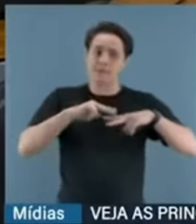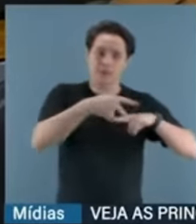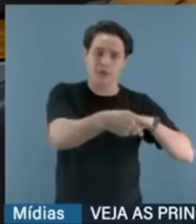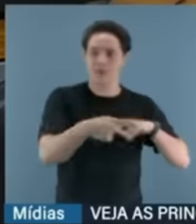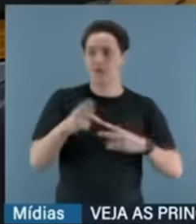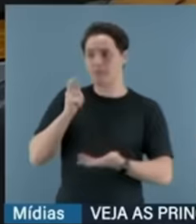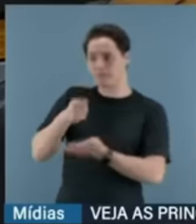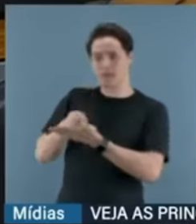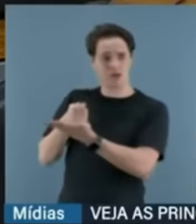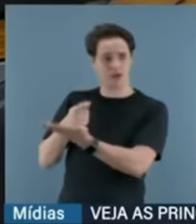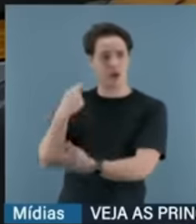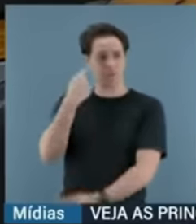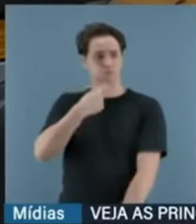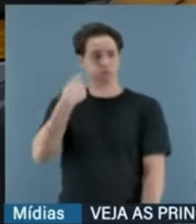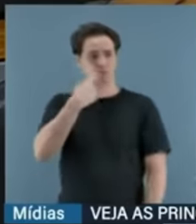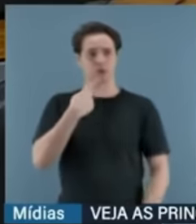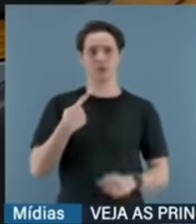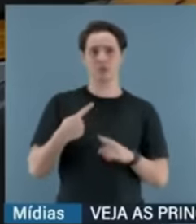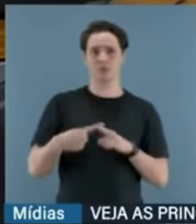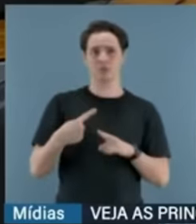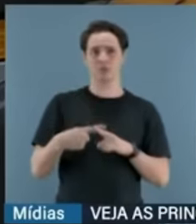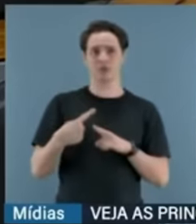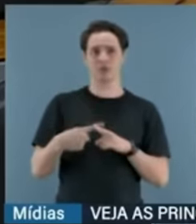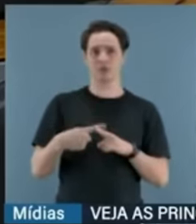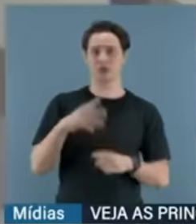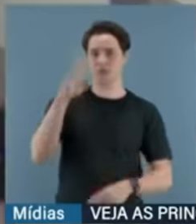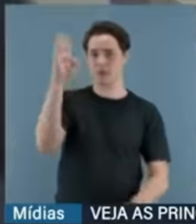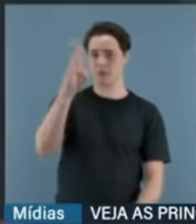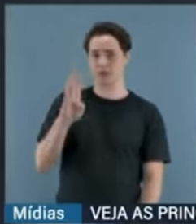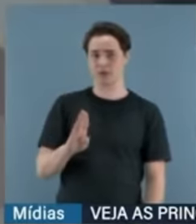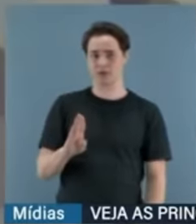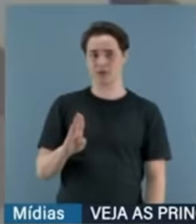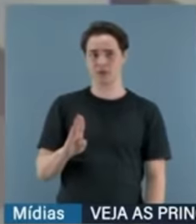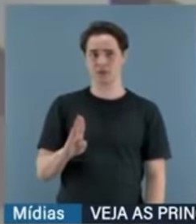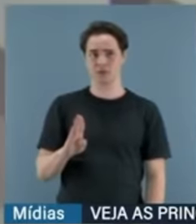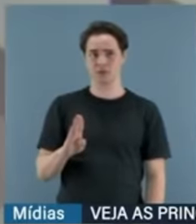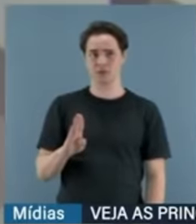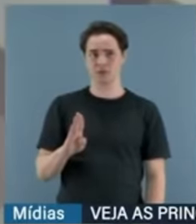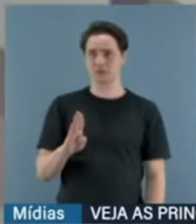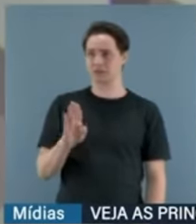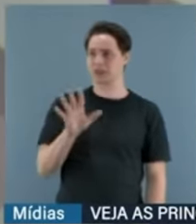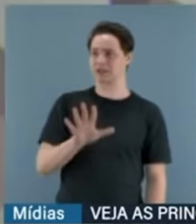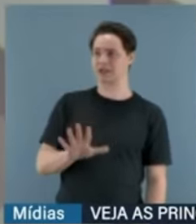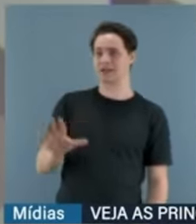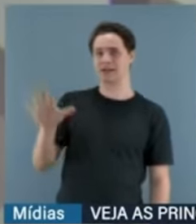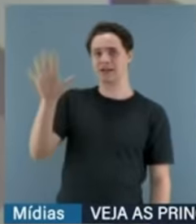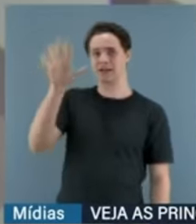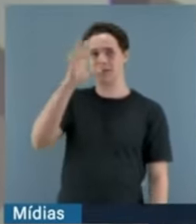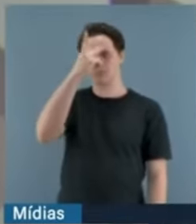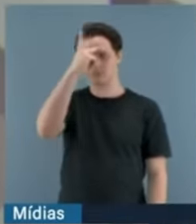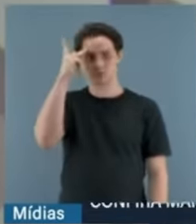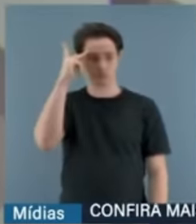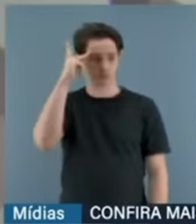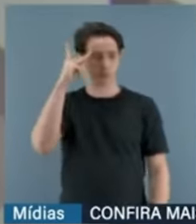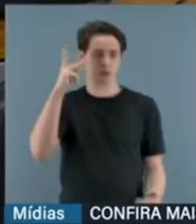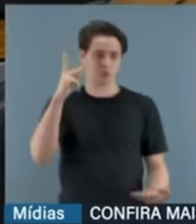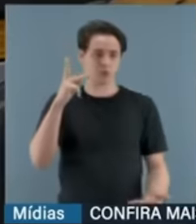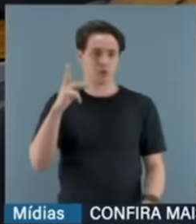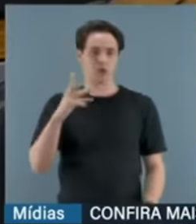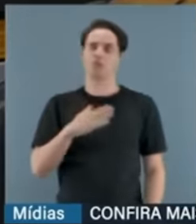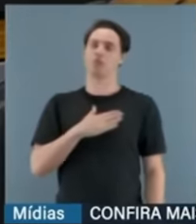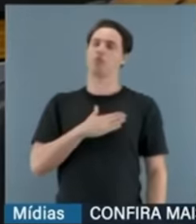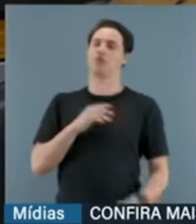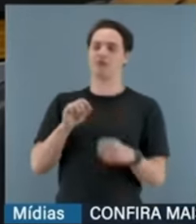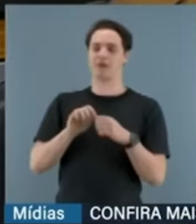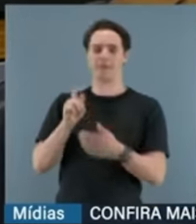esse advogado do senhor. Por quê? Porque o Brasil, ou o Brasil inteiro, esses patriotas que fizeram o pagamento